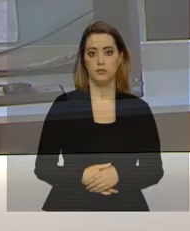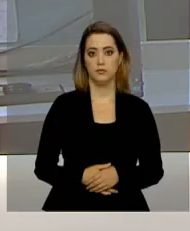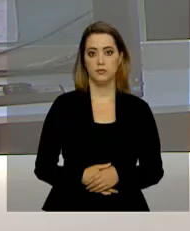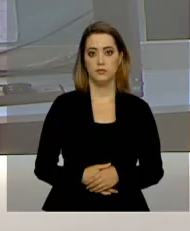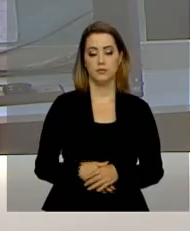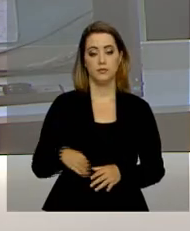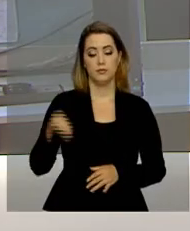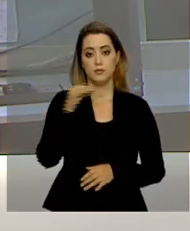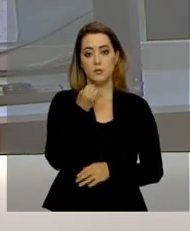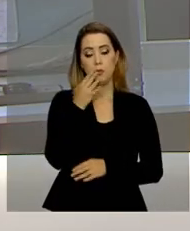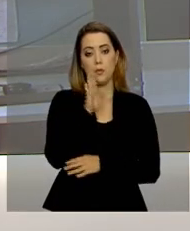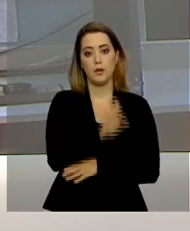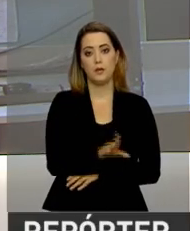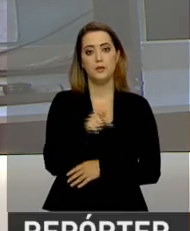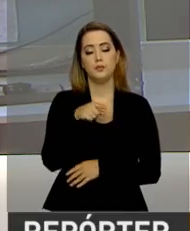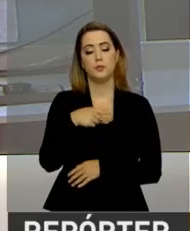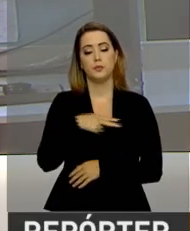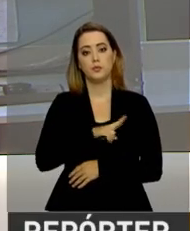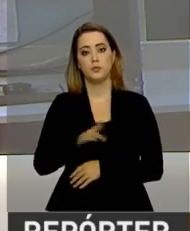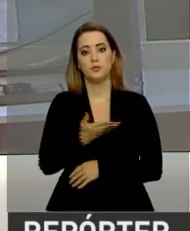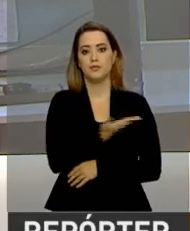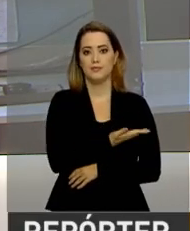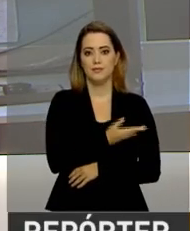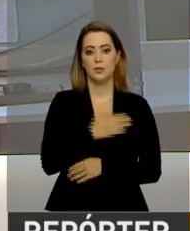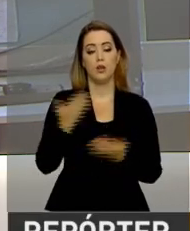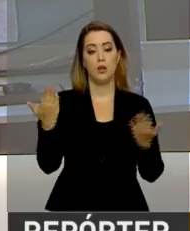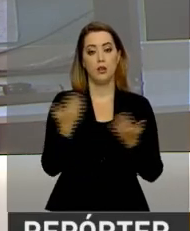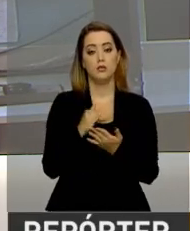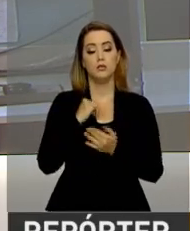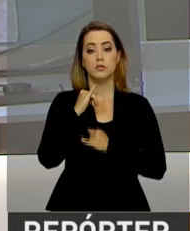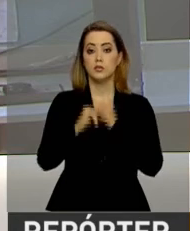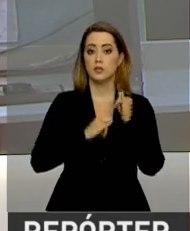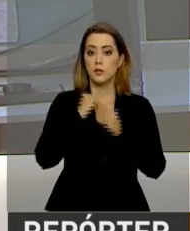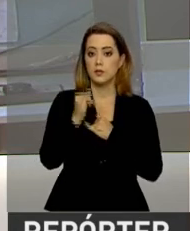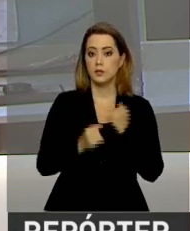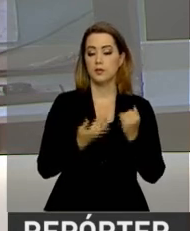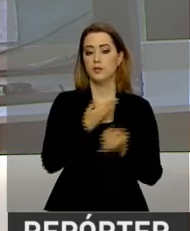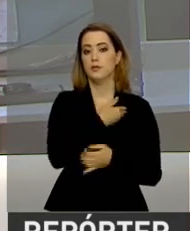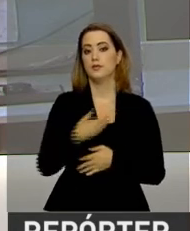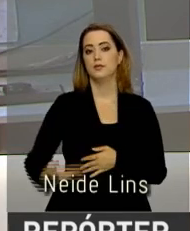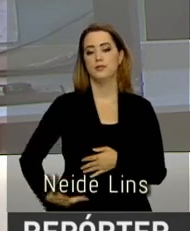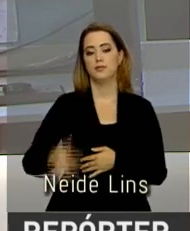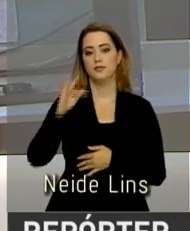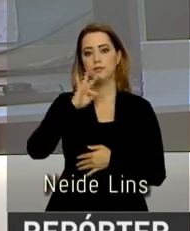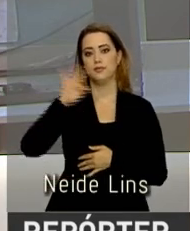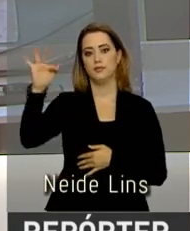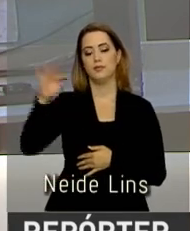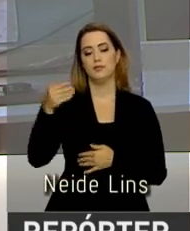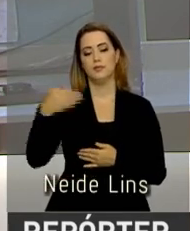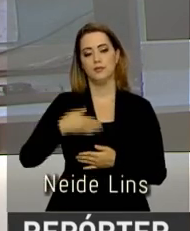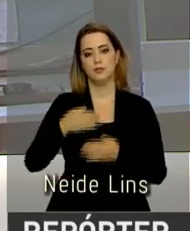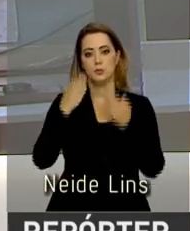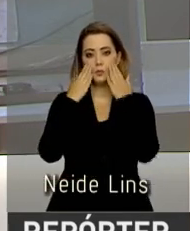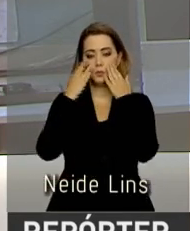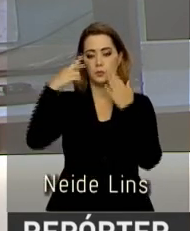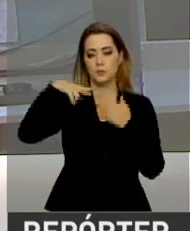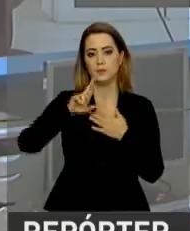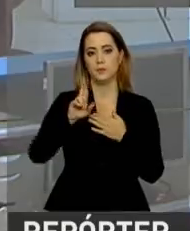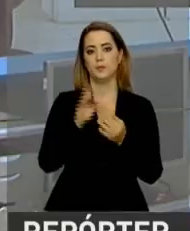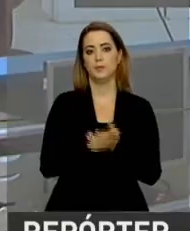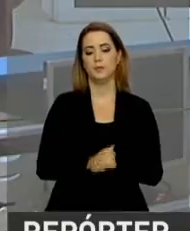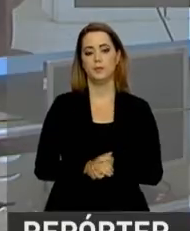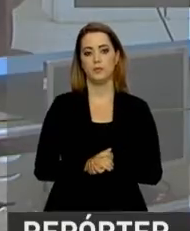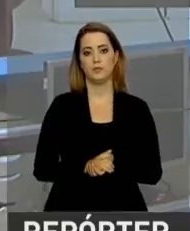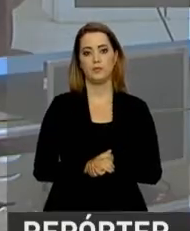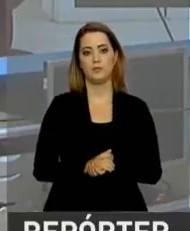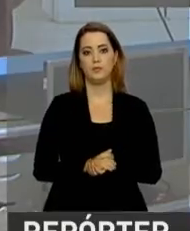olá boa tarde eu sou josé luiz filho ea partir de agora trago pra você as notícias do governo federal aqui no repórter nbr